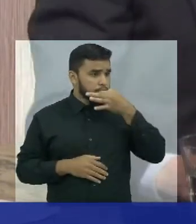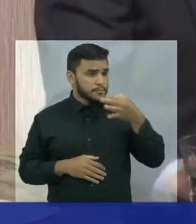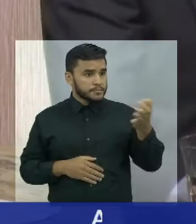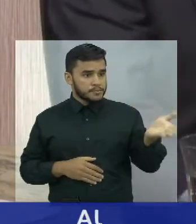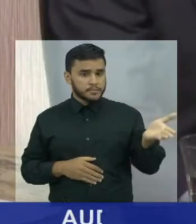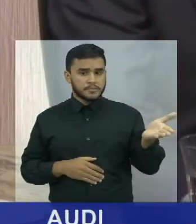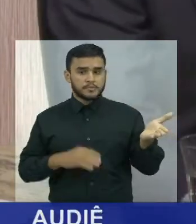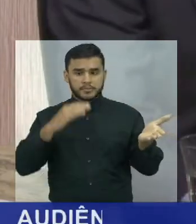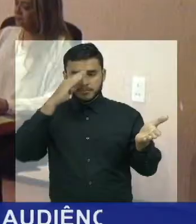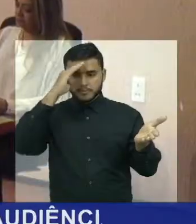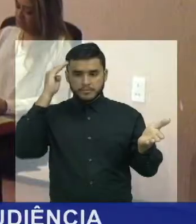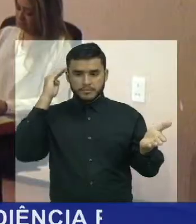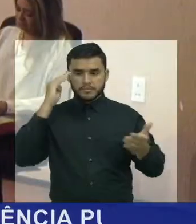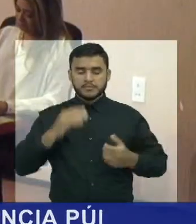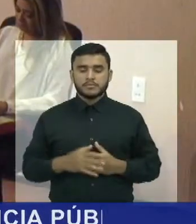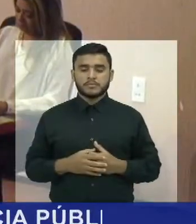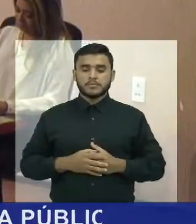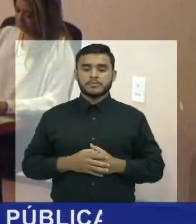vereador Guilherme Sampaio.